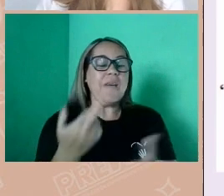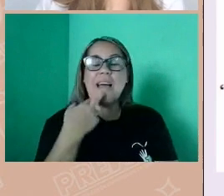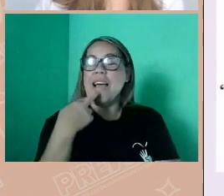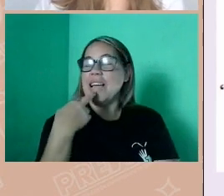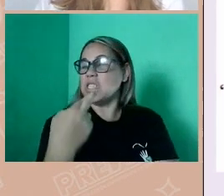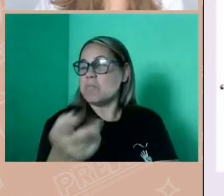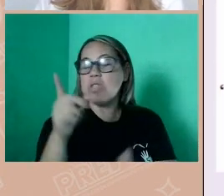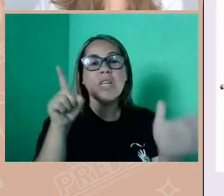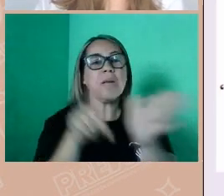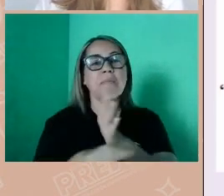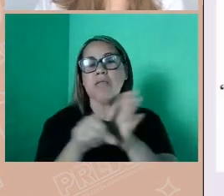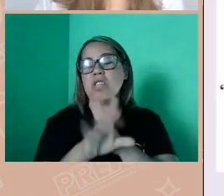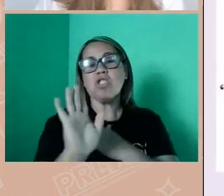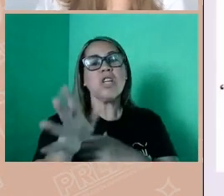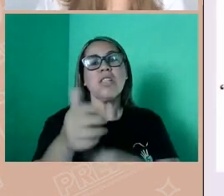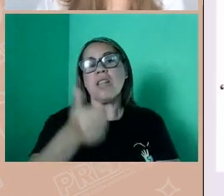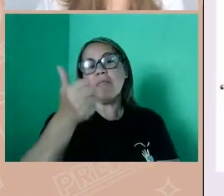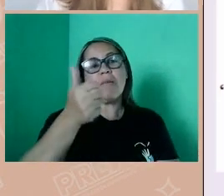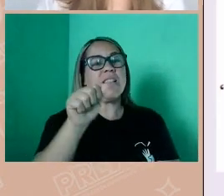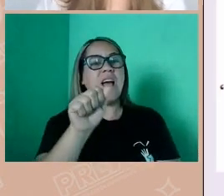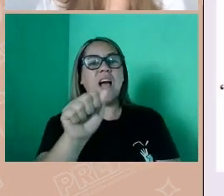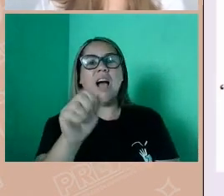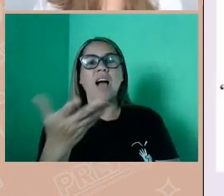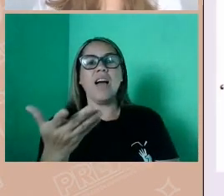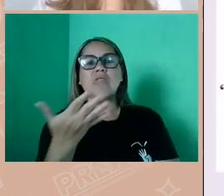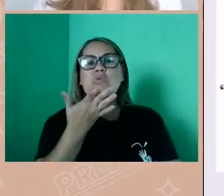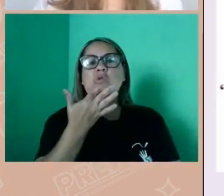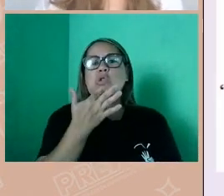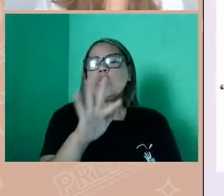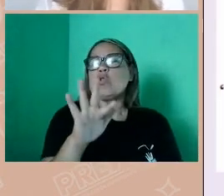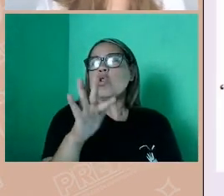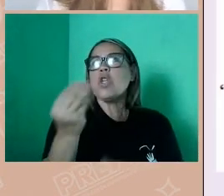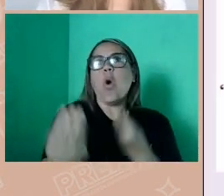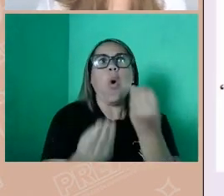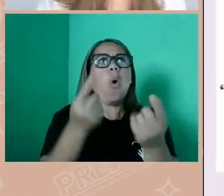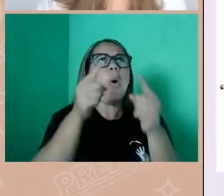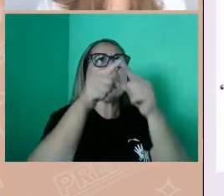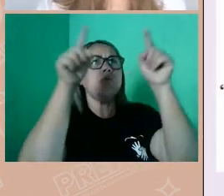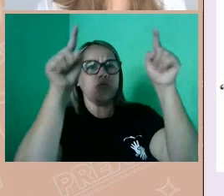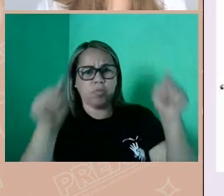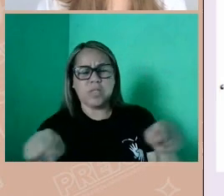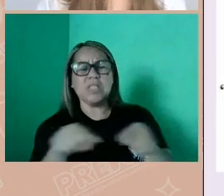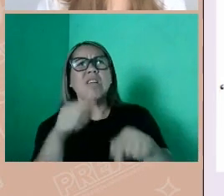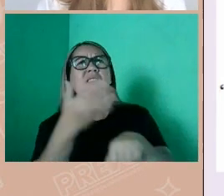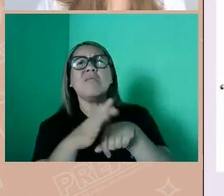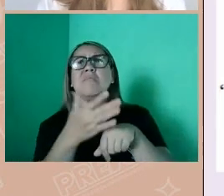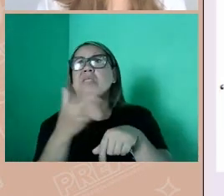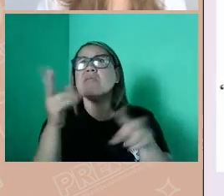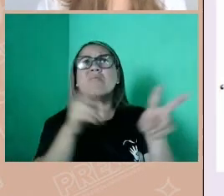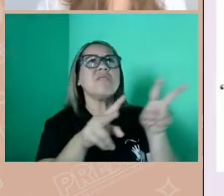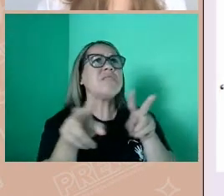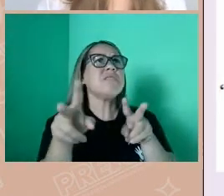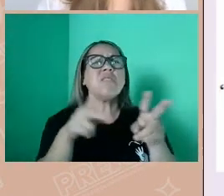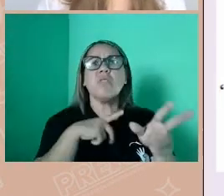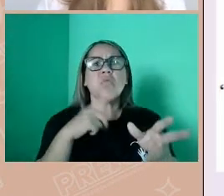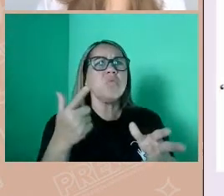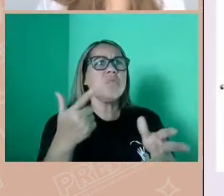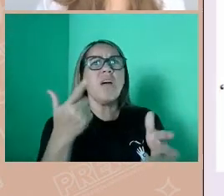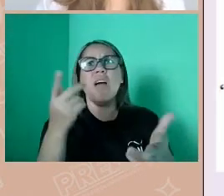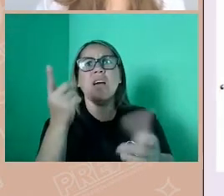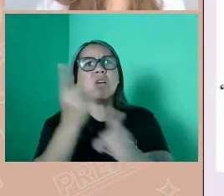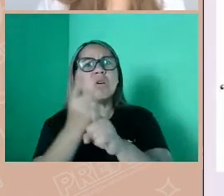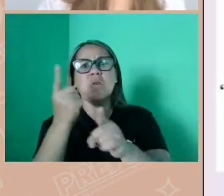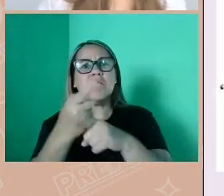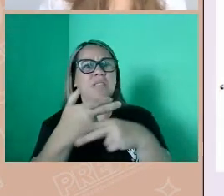nossa questão já está logo aqui na letra A desconhecer como utilizar um quadro branco uma vez que ele não identifica os elementos